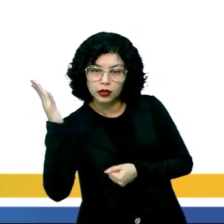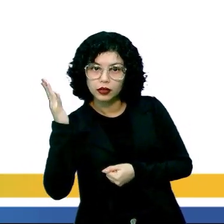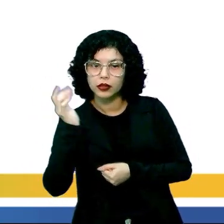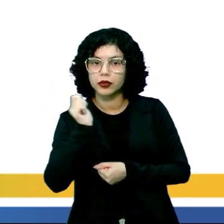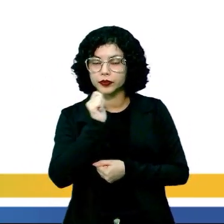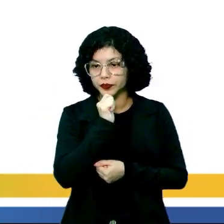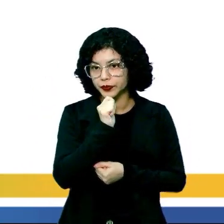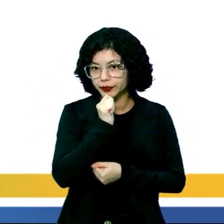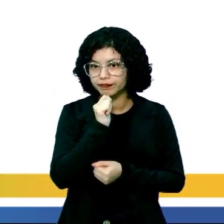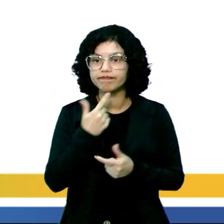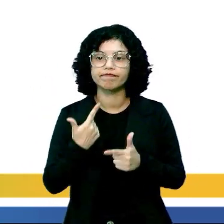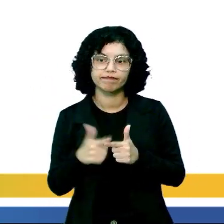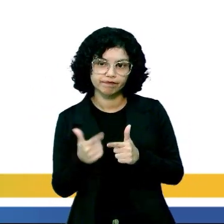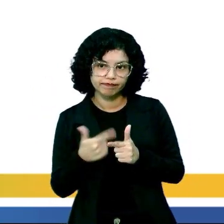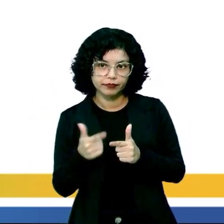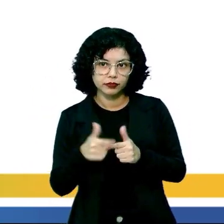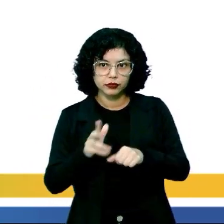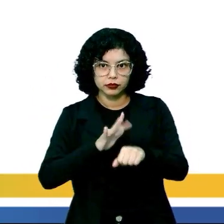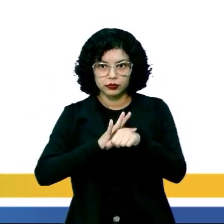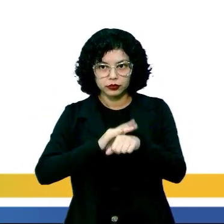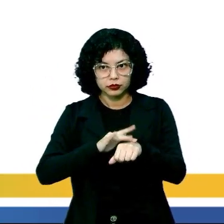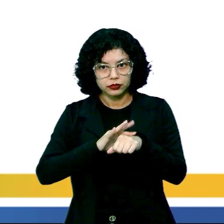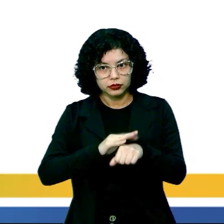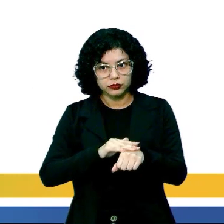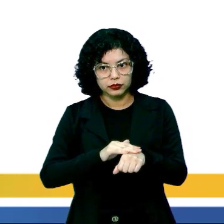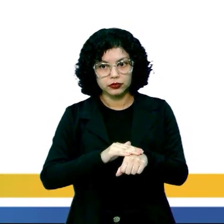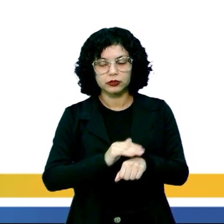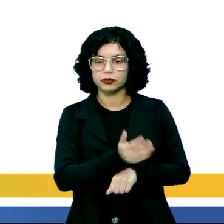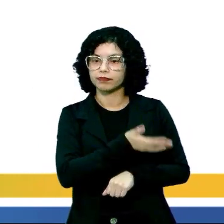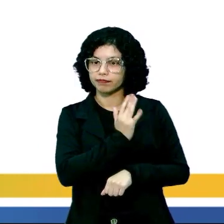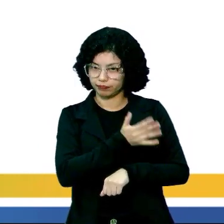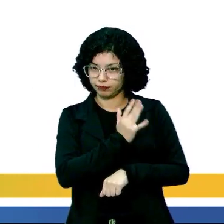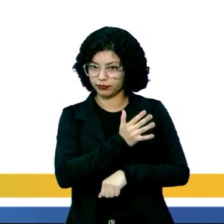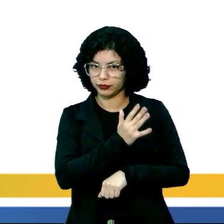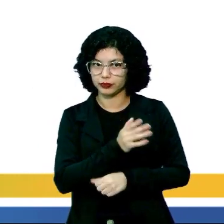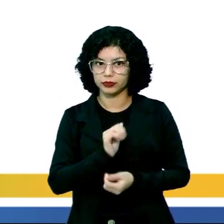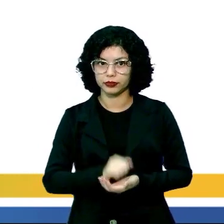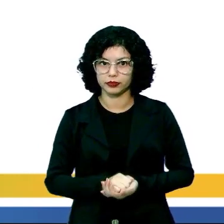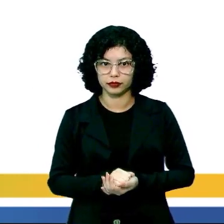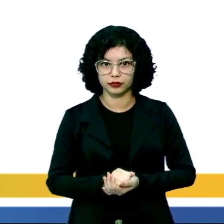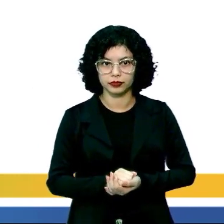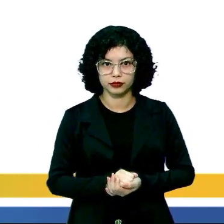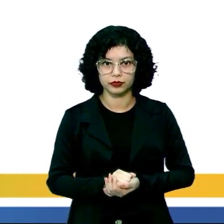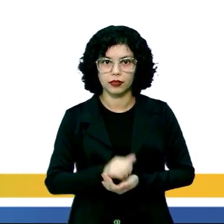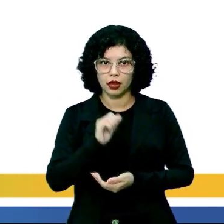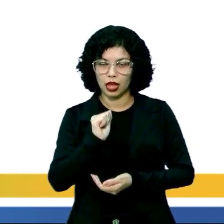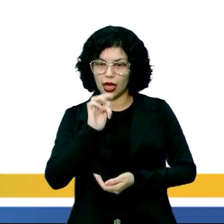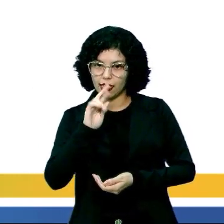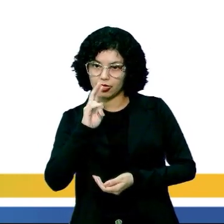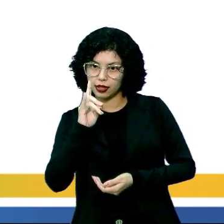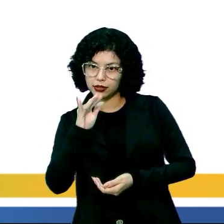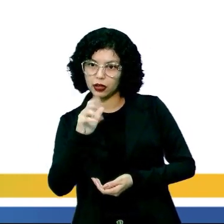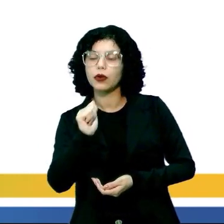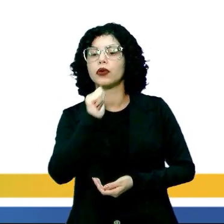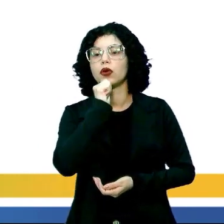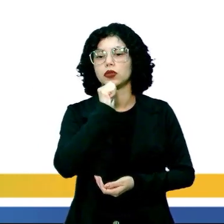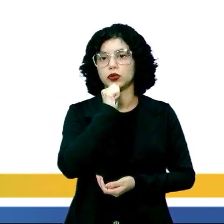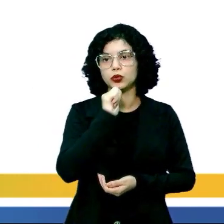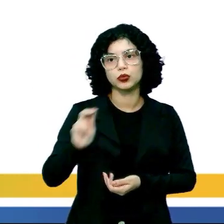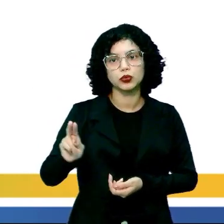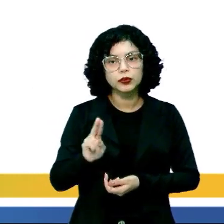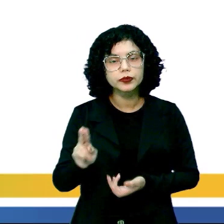se ela ter problemas. A doença cardíaca coronária ou doença arterial